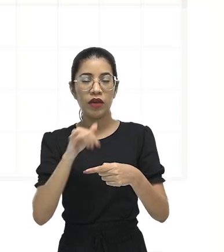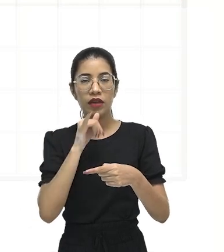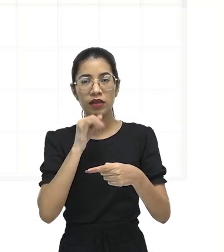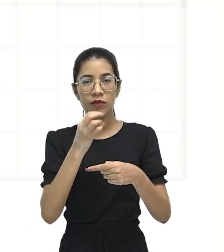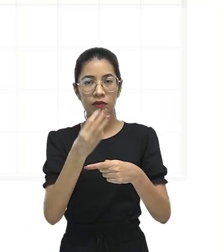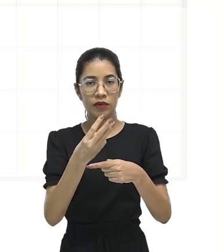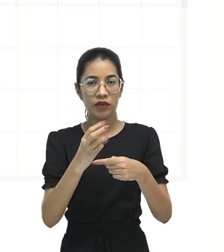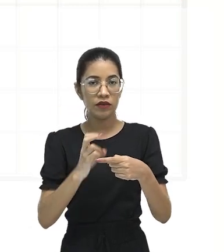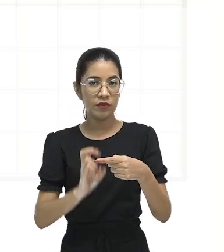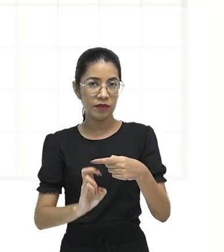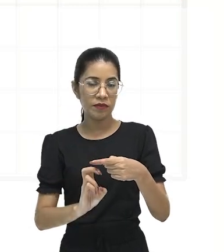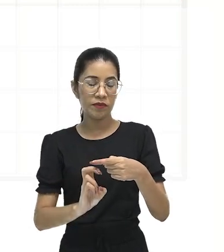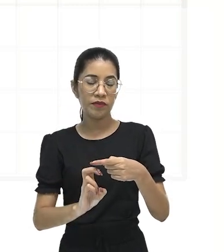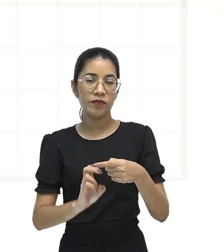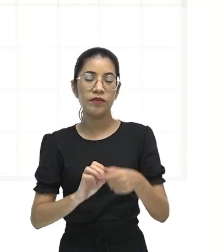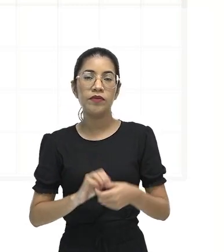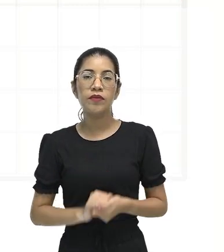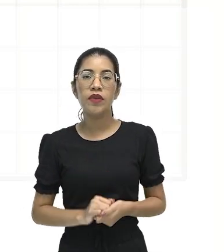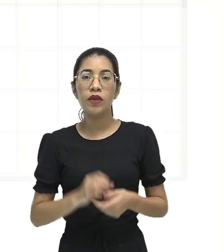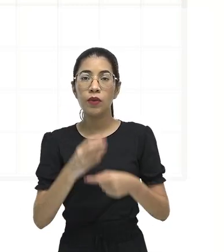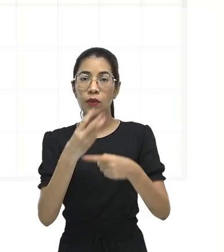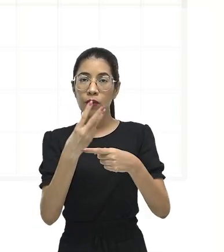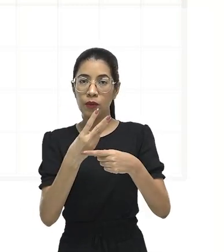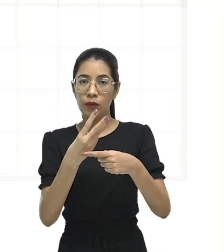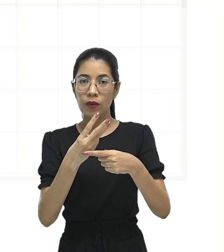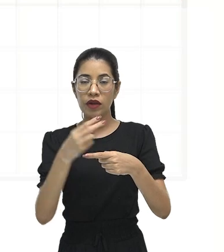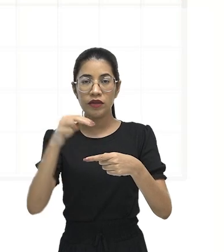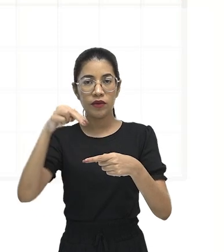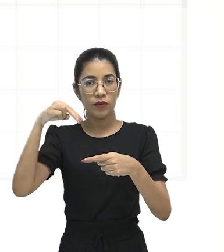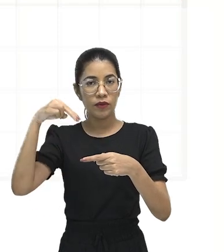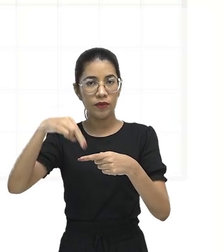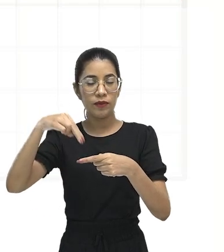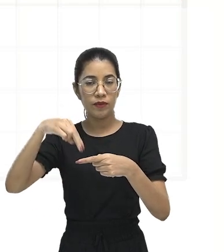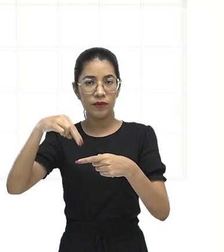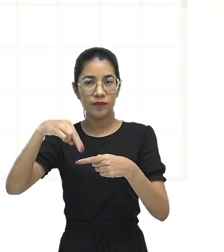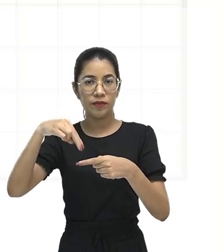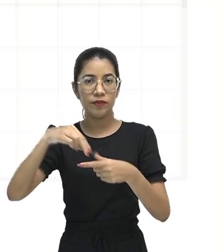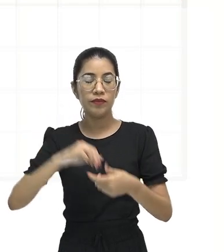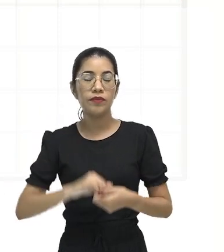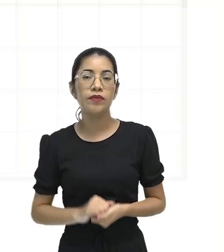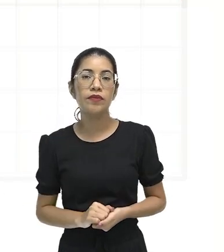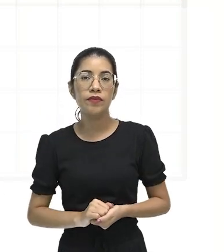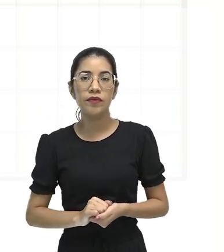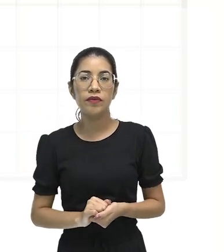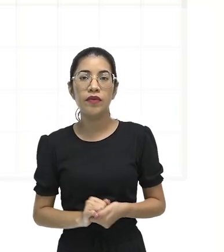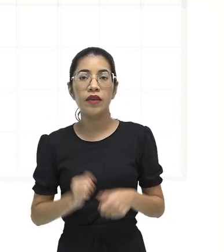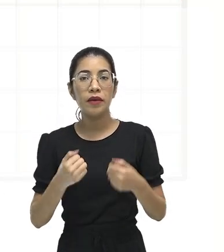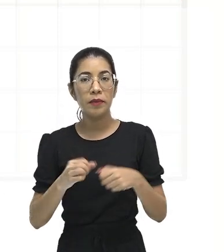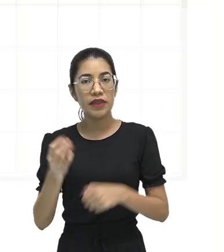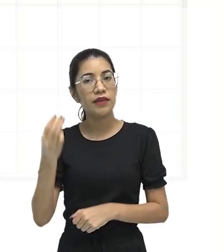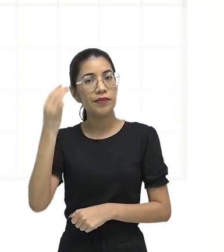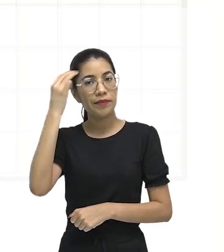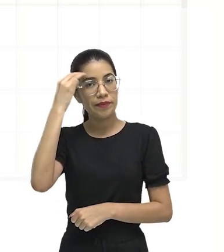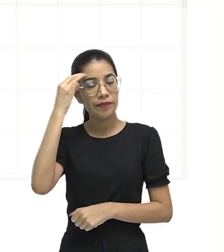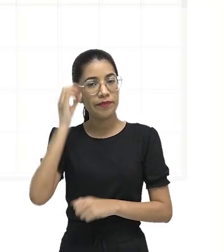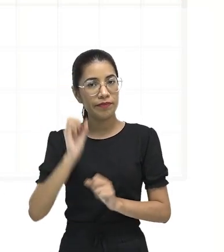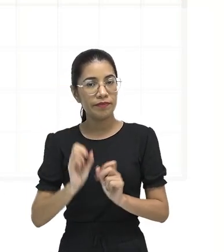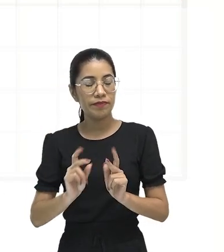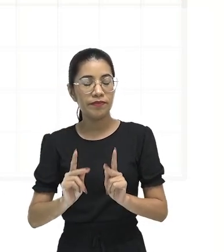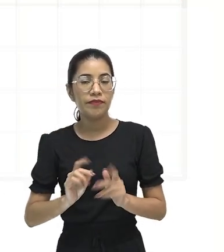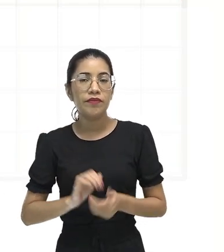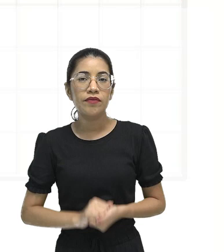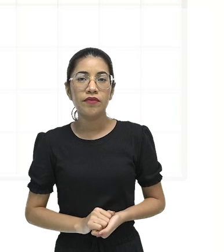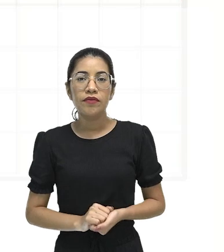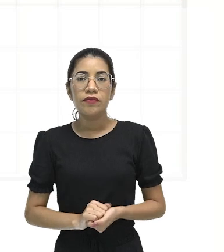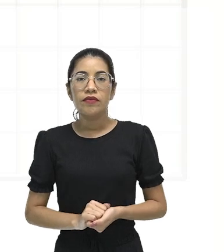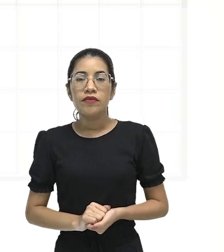5. O 3, ele é chamado de numerador, não esqueçam disso, tá? Numerador.